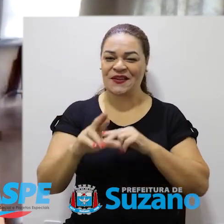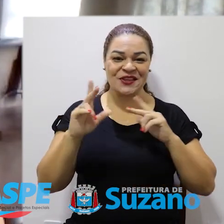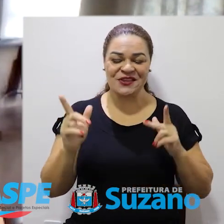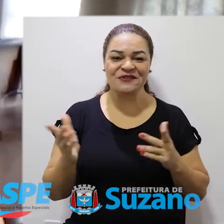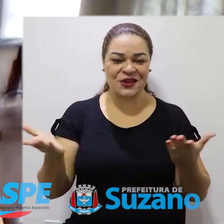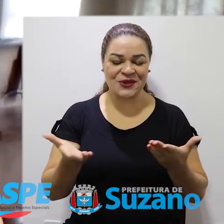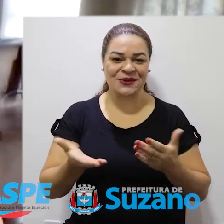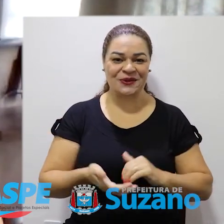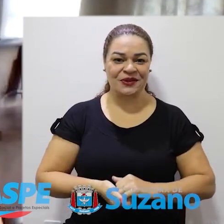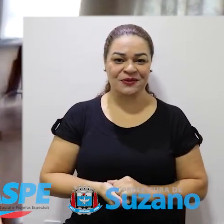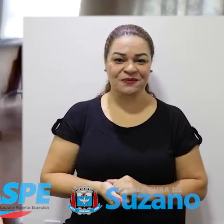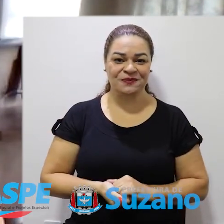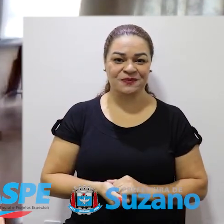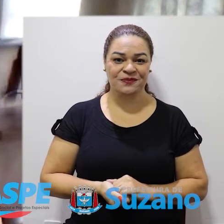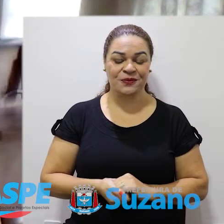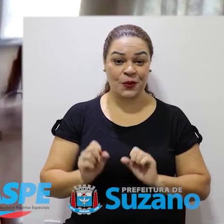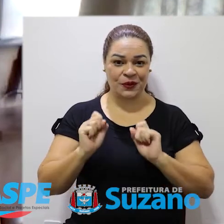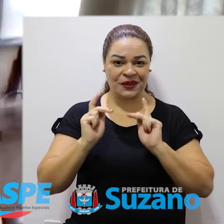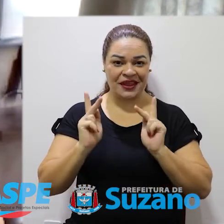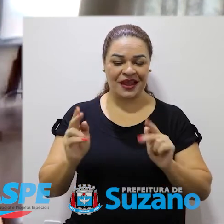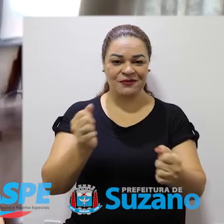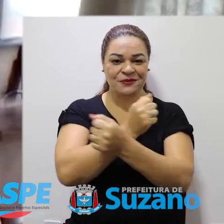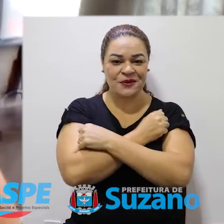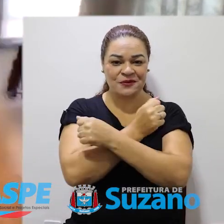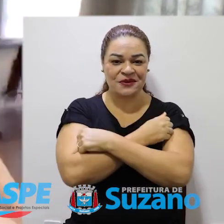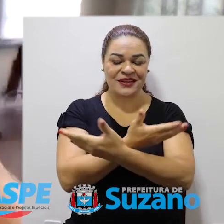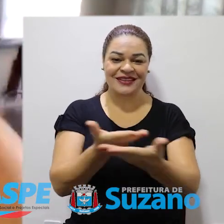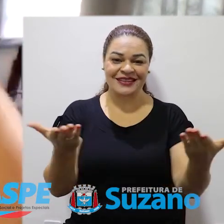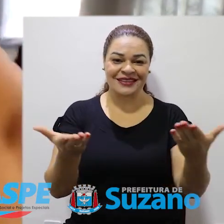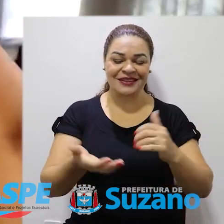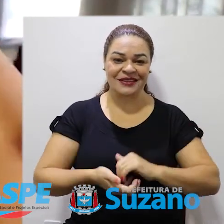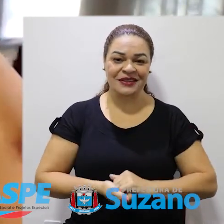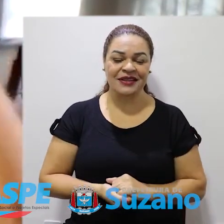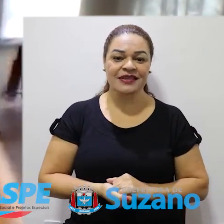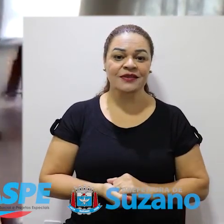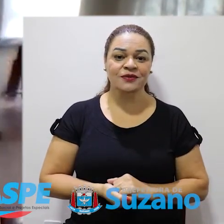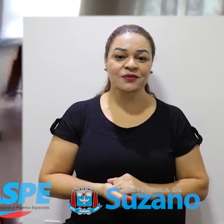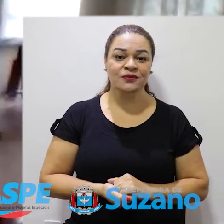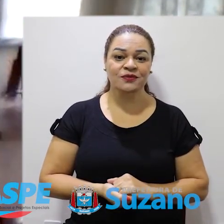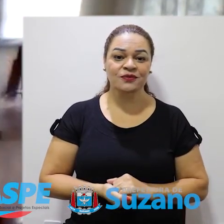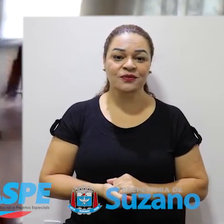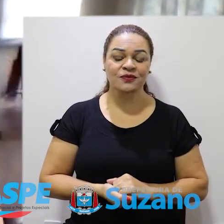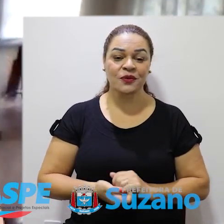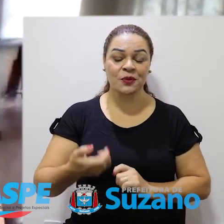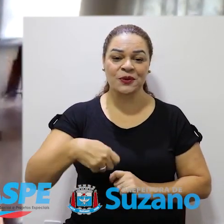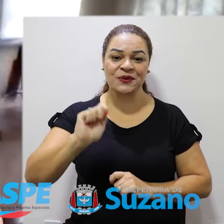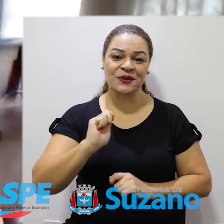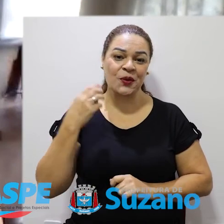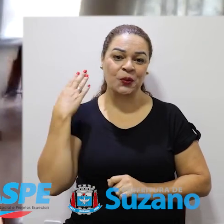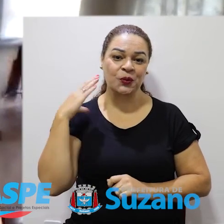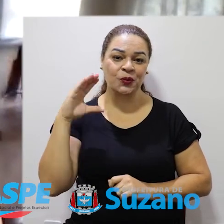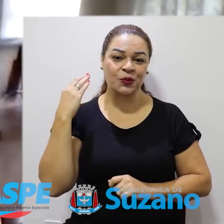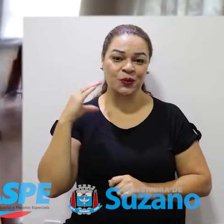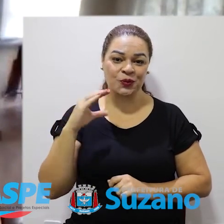gente está vivenciando hoje, tá bom? Um abraço a todos e só, né, esqueci de dizer que o meu final em língua de sinais é